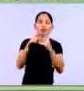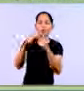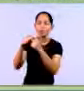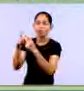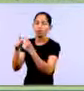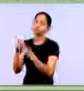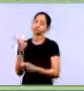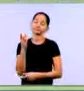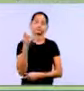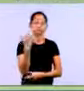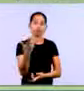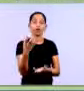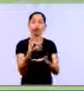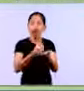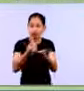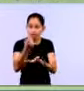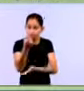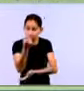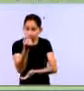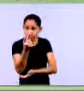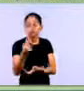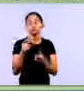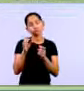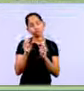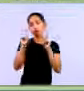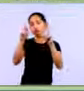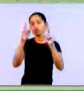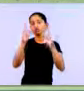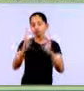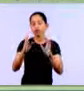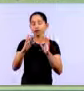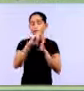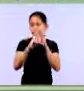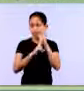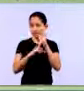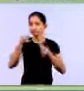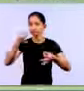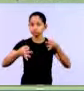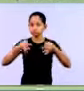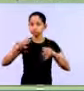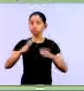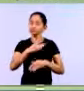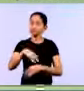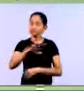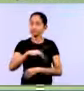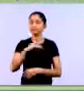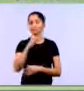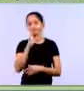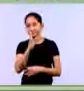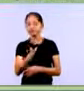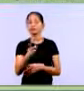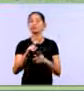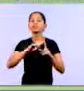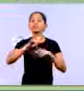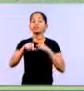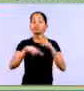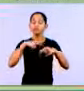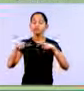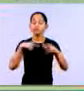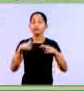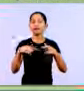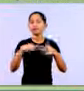obter receita, né, através da política tributária, aplicar a receita através da política